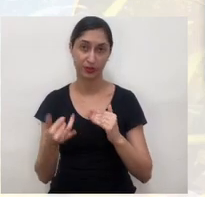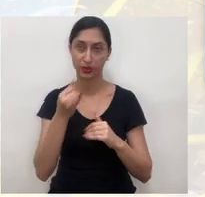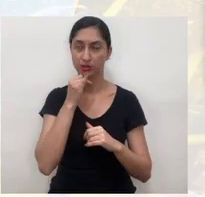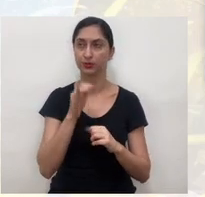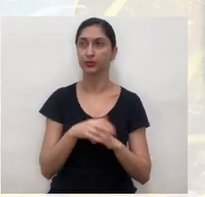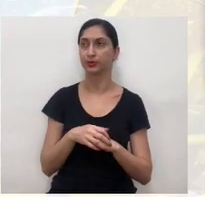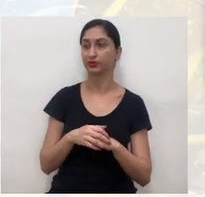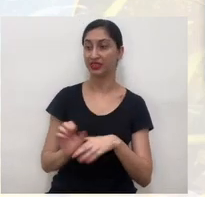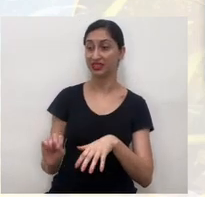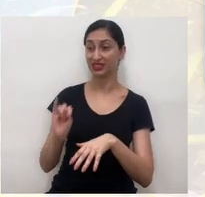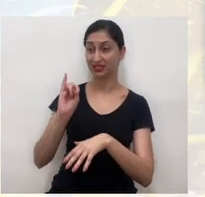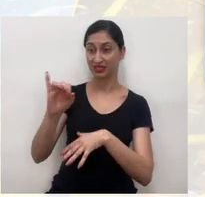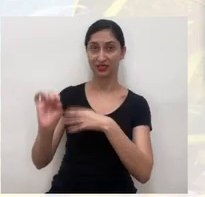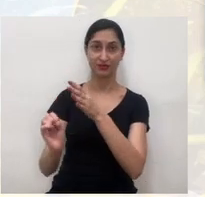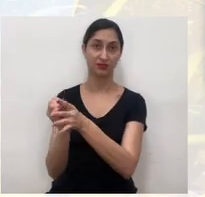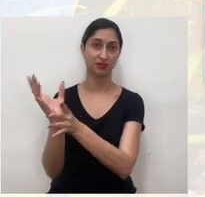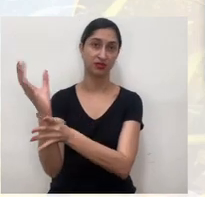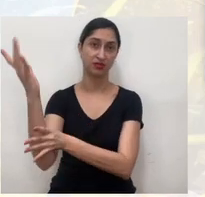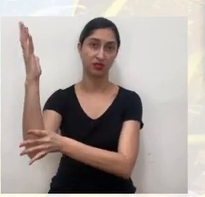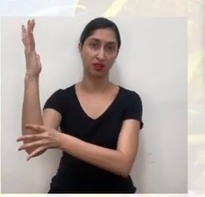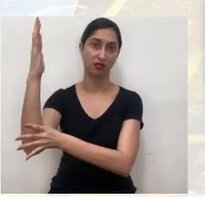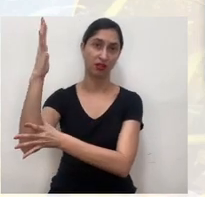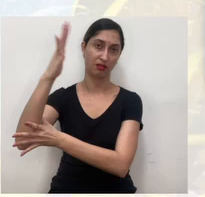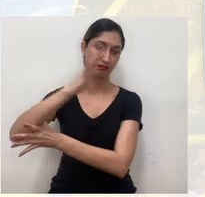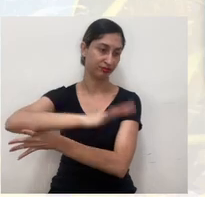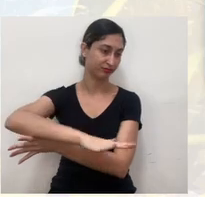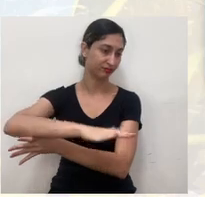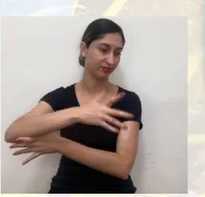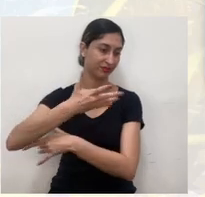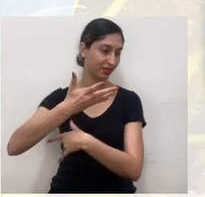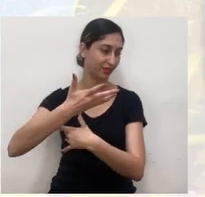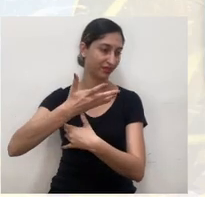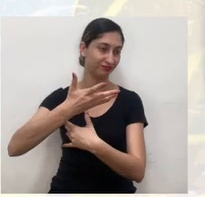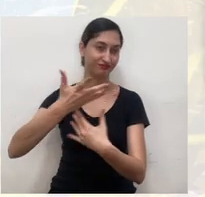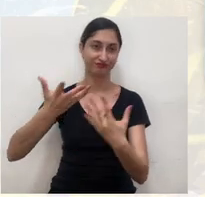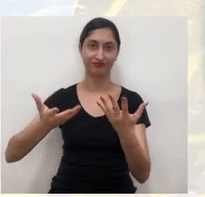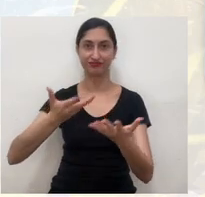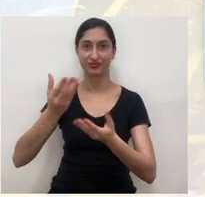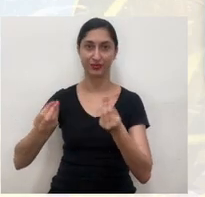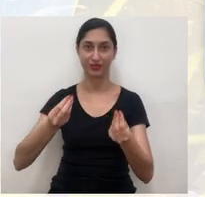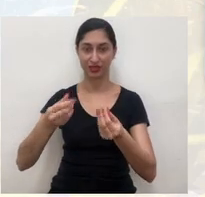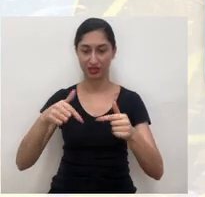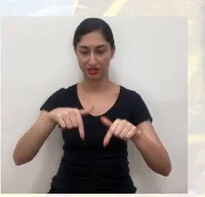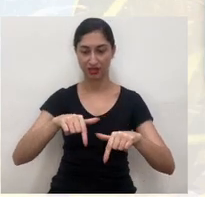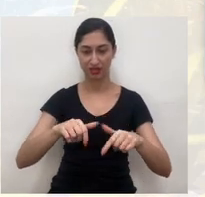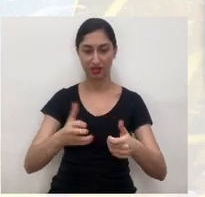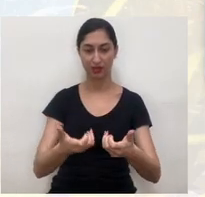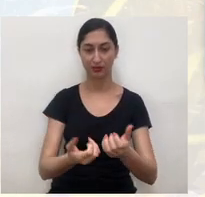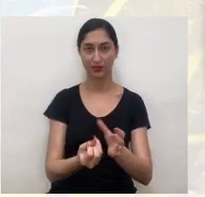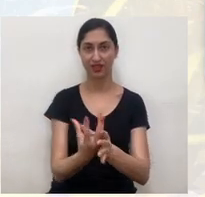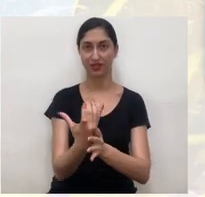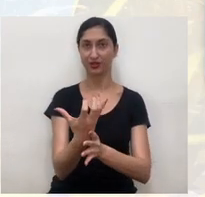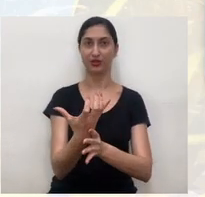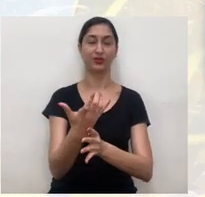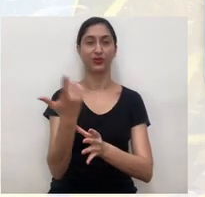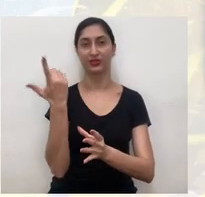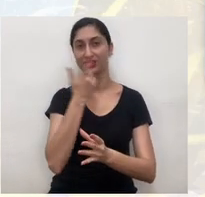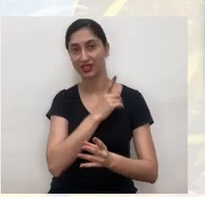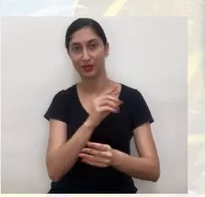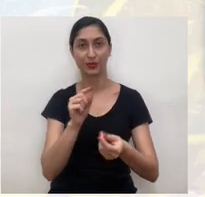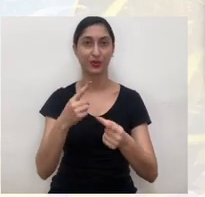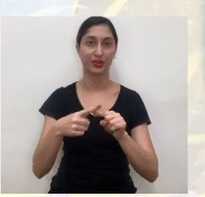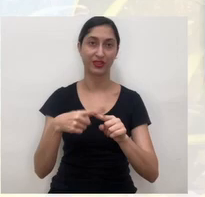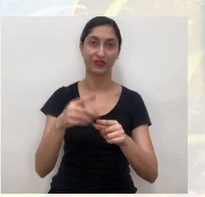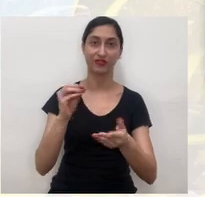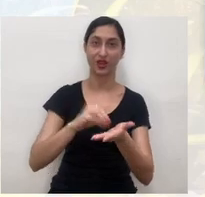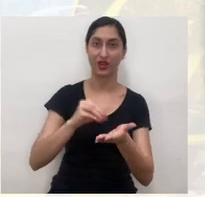muito, ensombreia um lugar, e aí a planta que estava por baixo já não vive ali porque falta luz para ela.